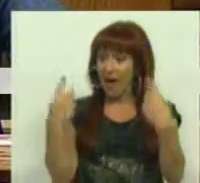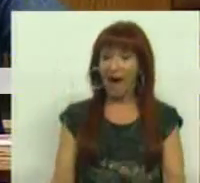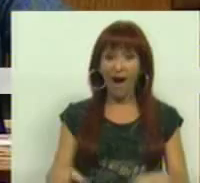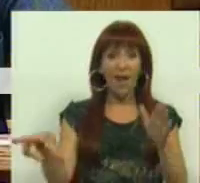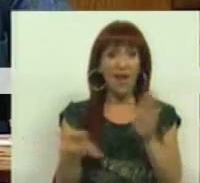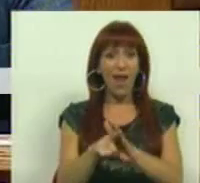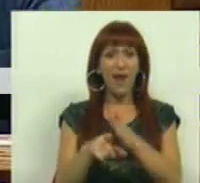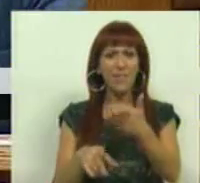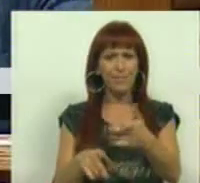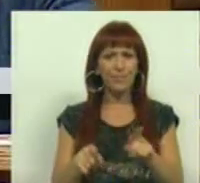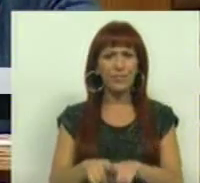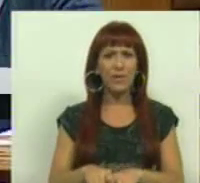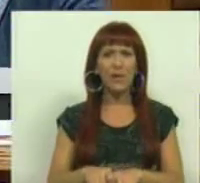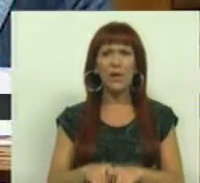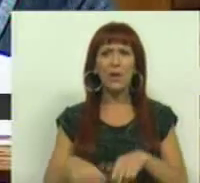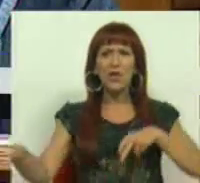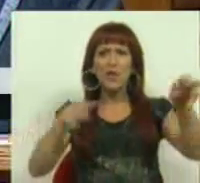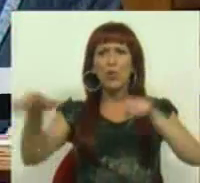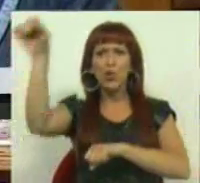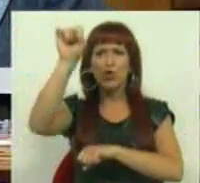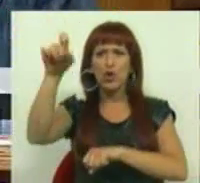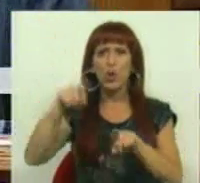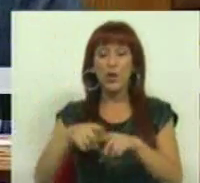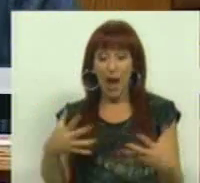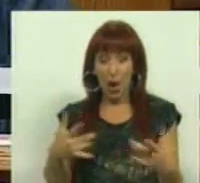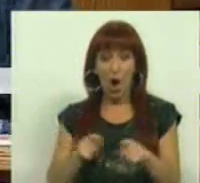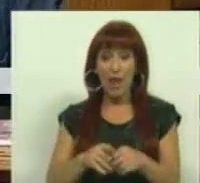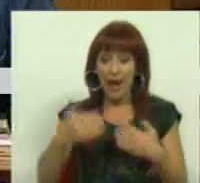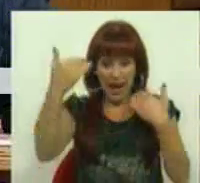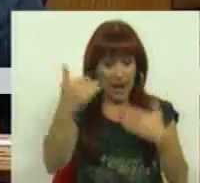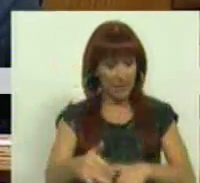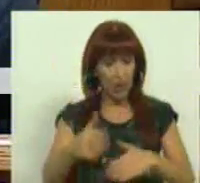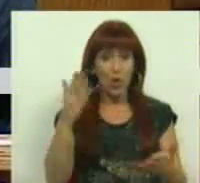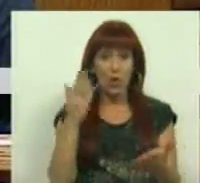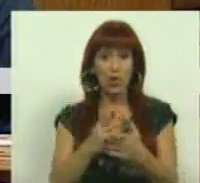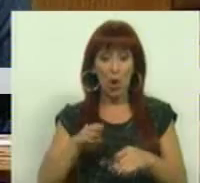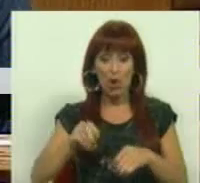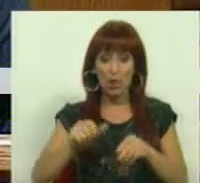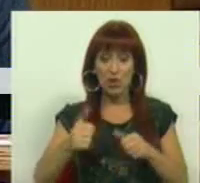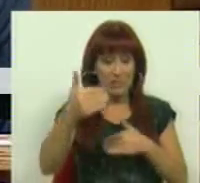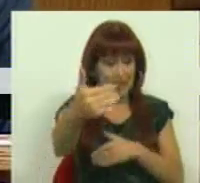na lei. Aonde a mobilidade geográfica está atualmente limitada aos